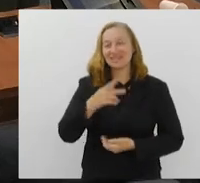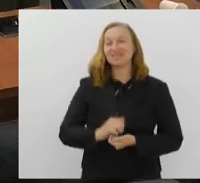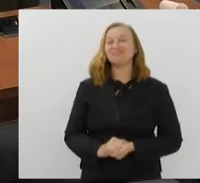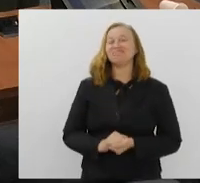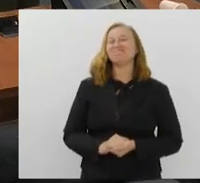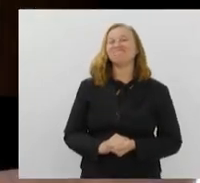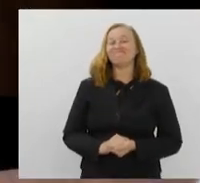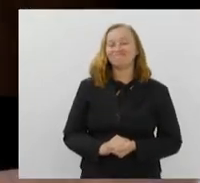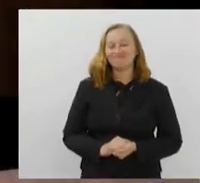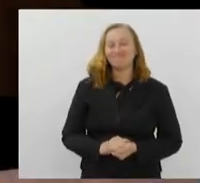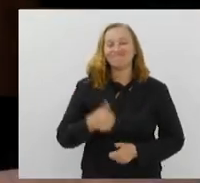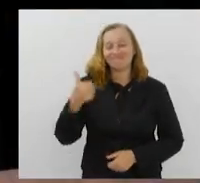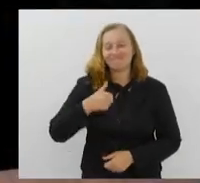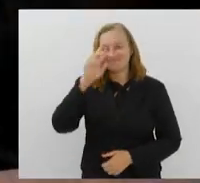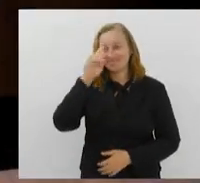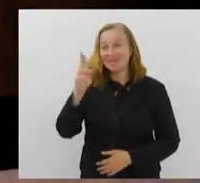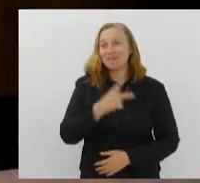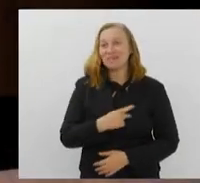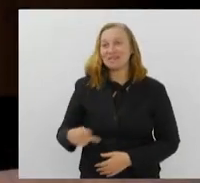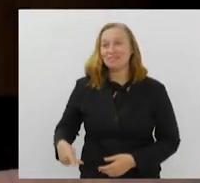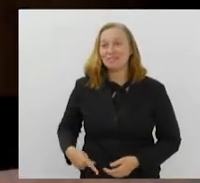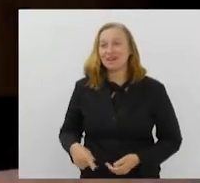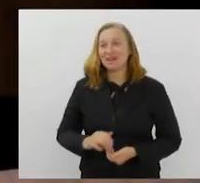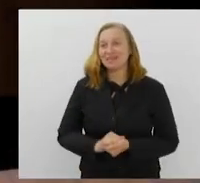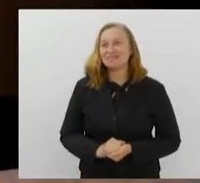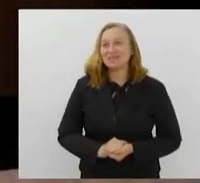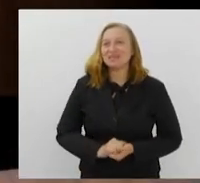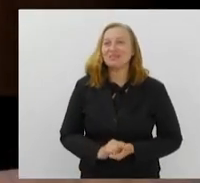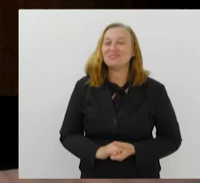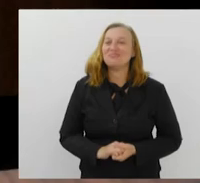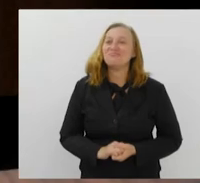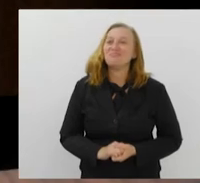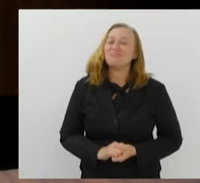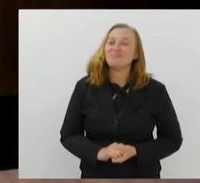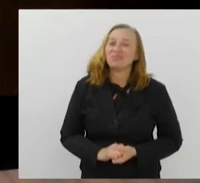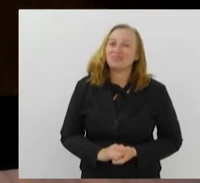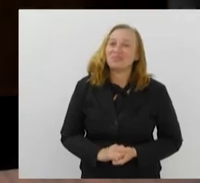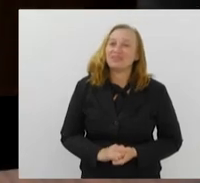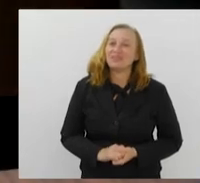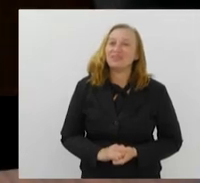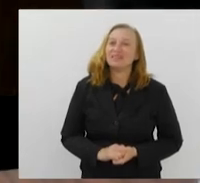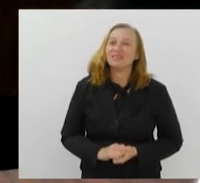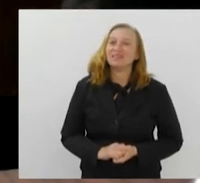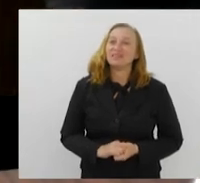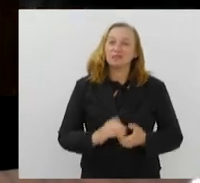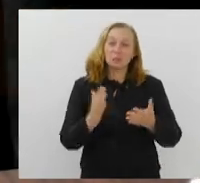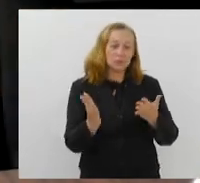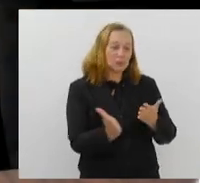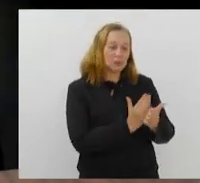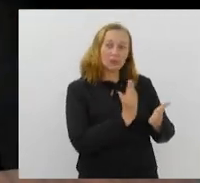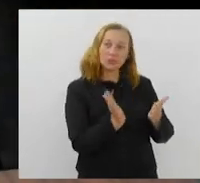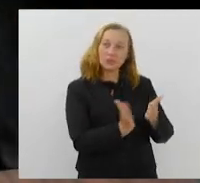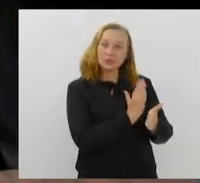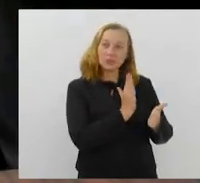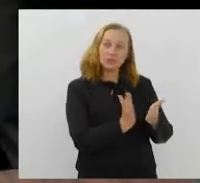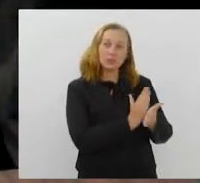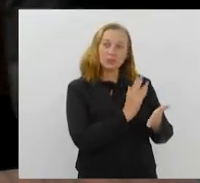garantida. Primeiro, senhor presidente, é fazer aqui, na minha listagem que eu fiz